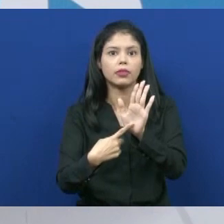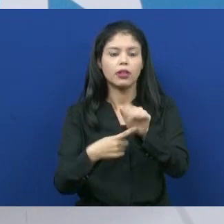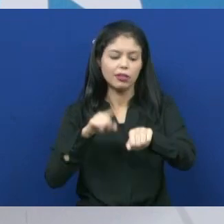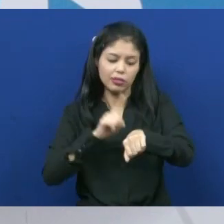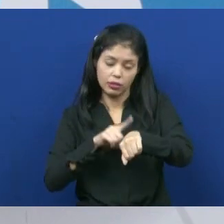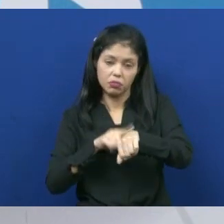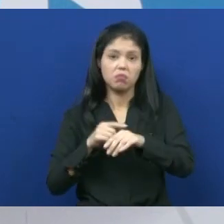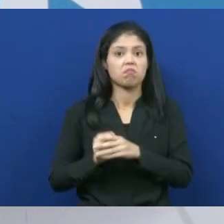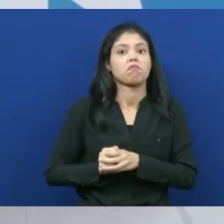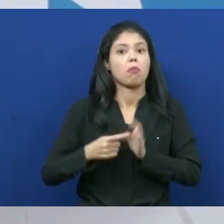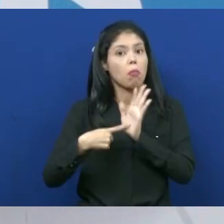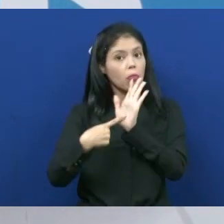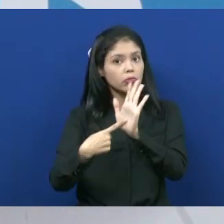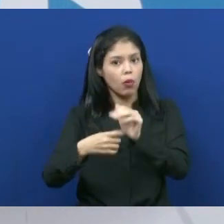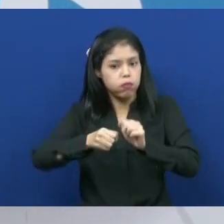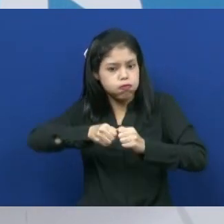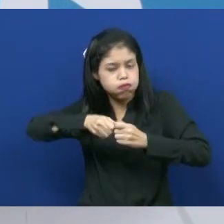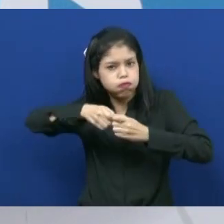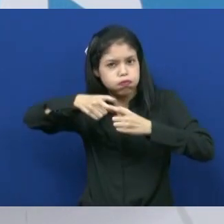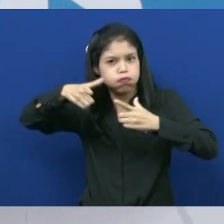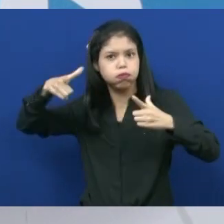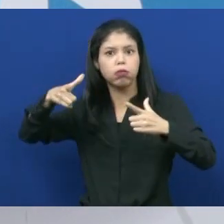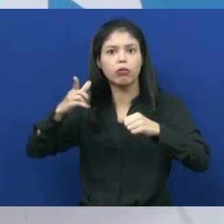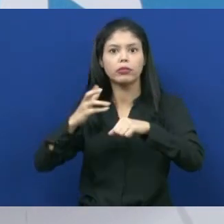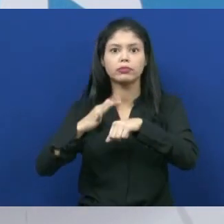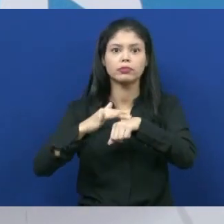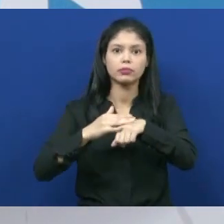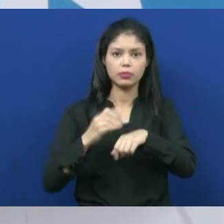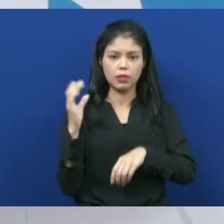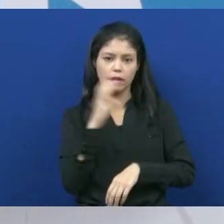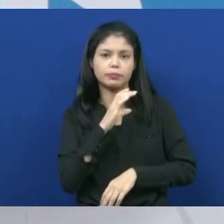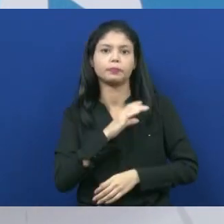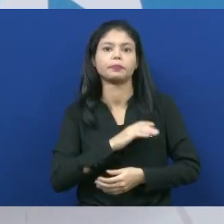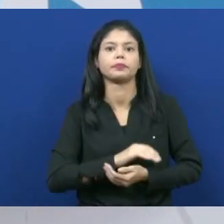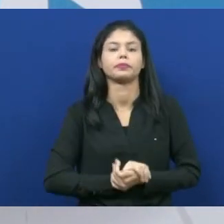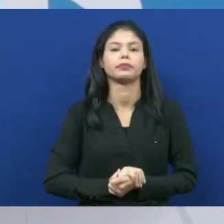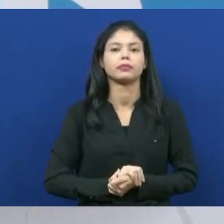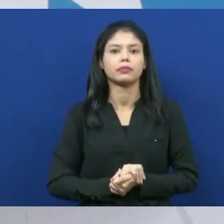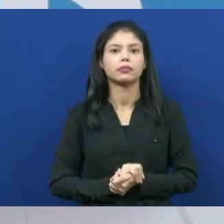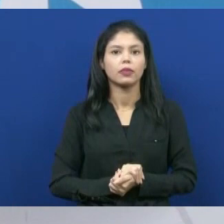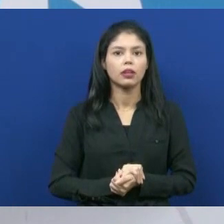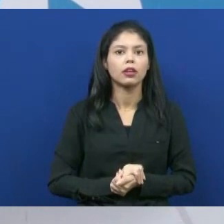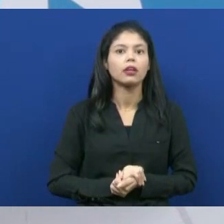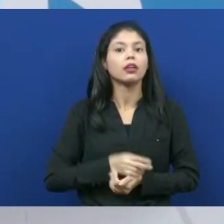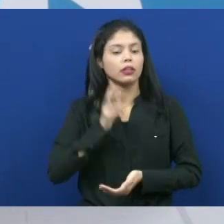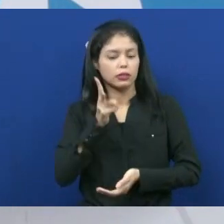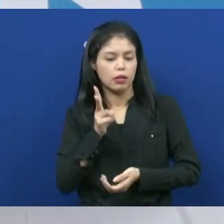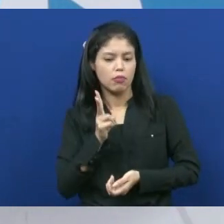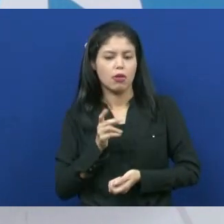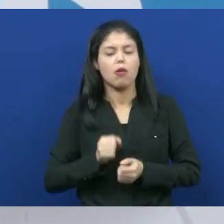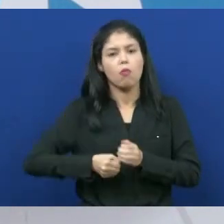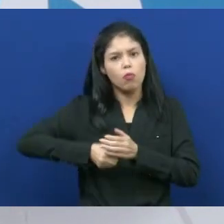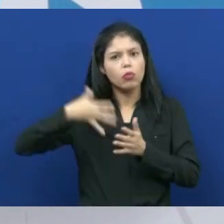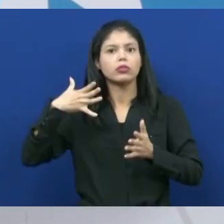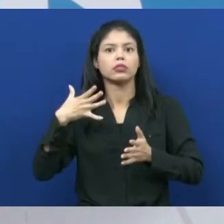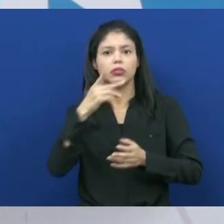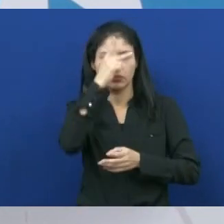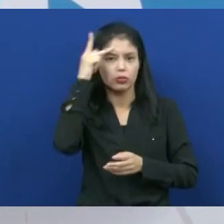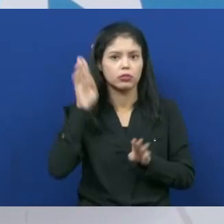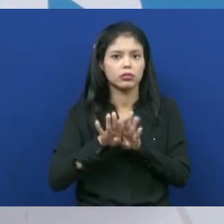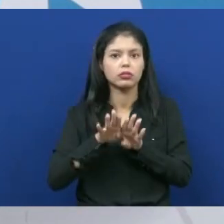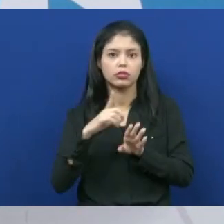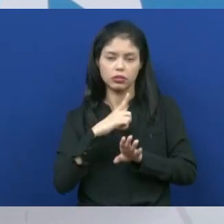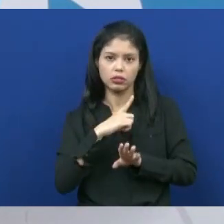tempo apontam que a doença cresce a uma progressão geométrica, ou seja, os casos se multiplicam a uma razão